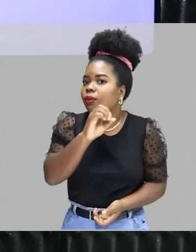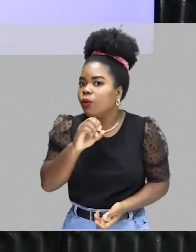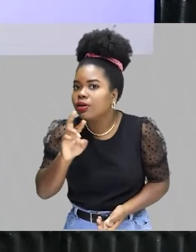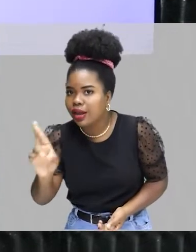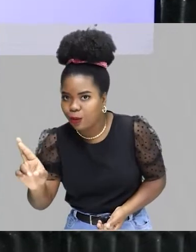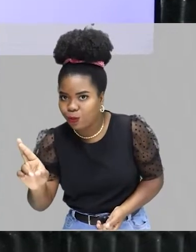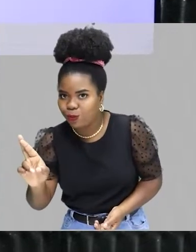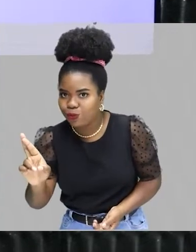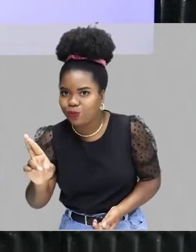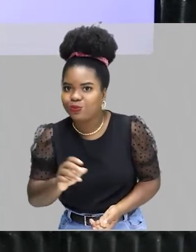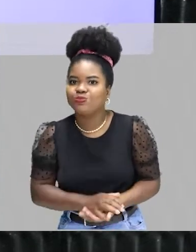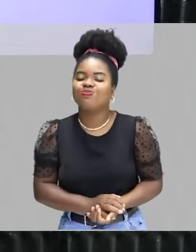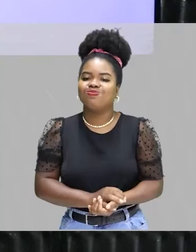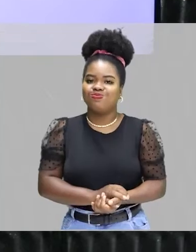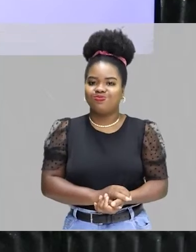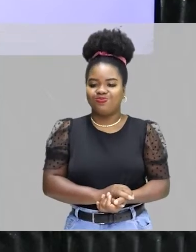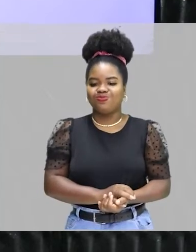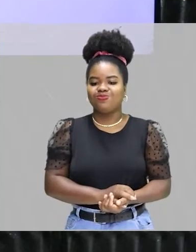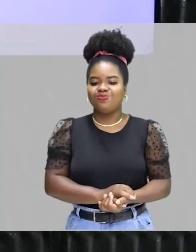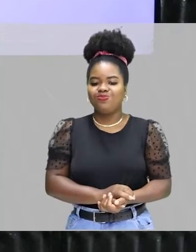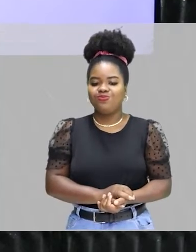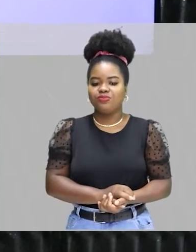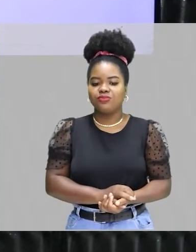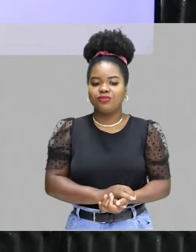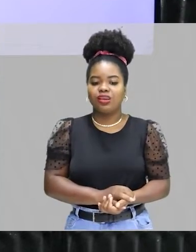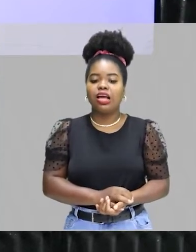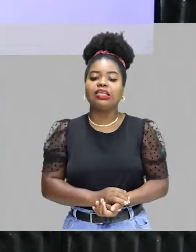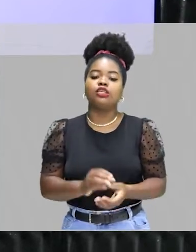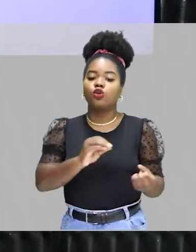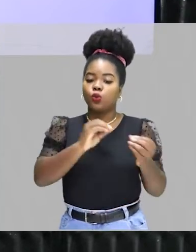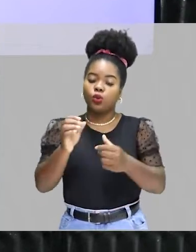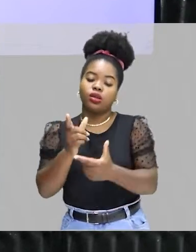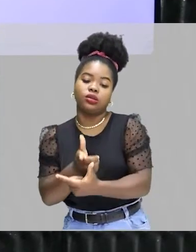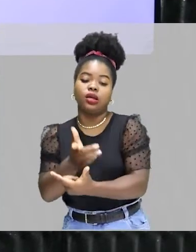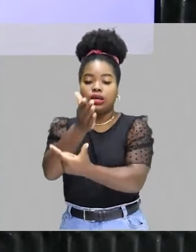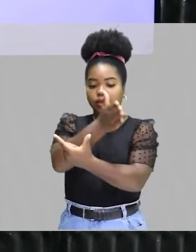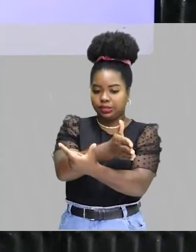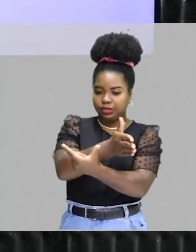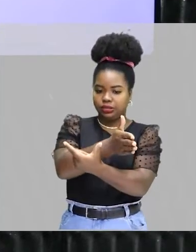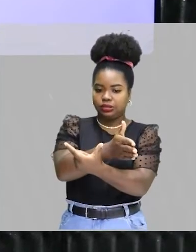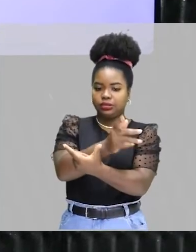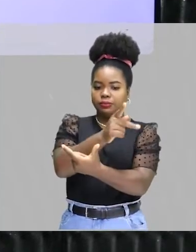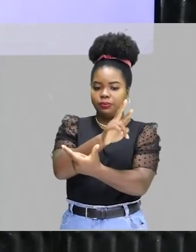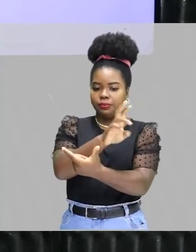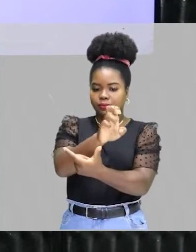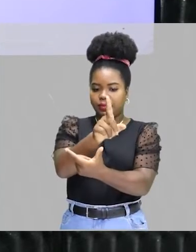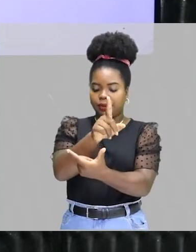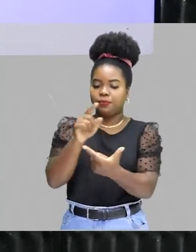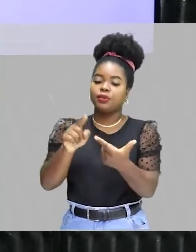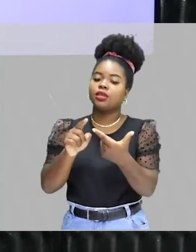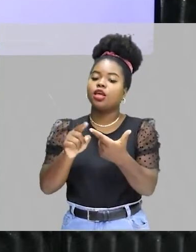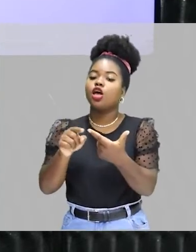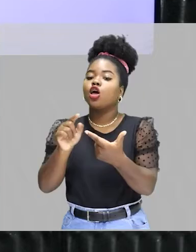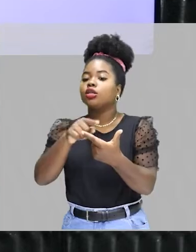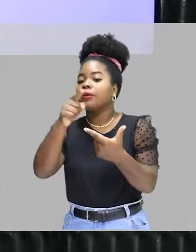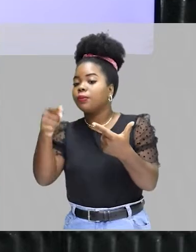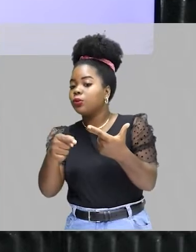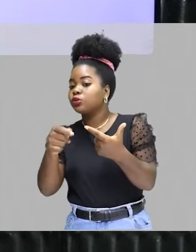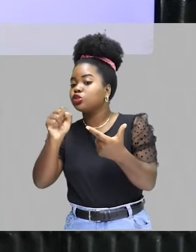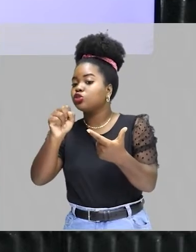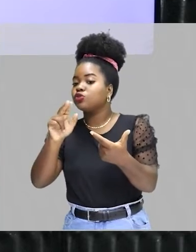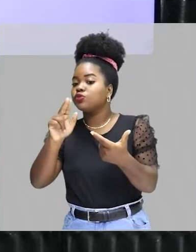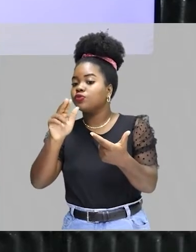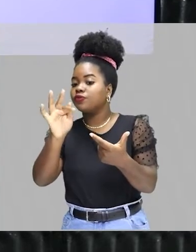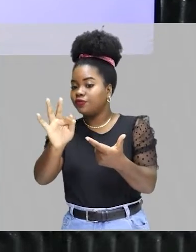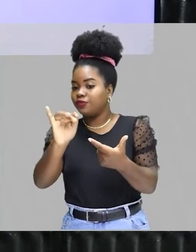um morfema antes, prefixo, depois, sufixos. Sufixo. Prefixo e